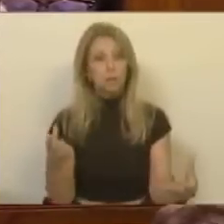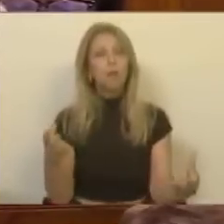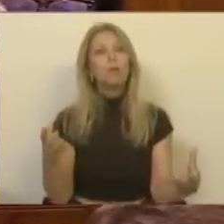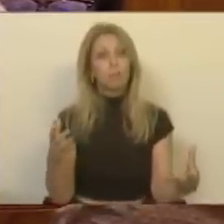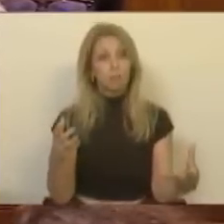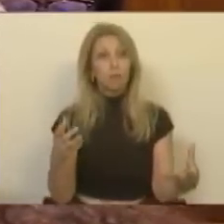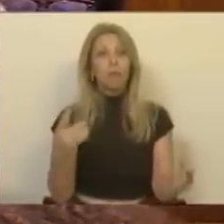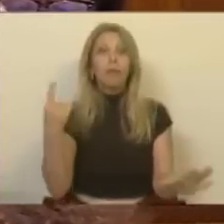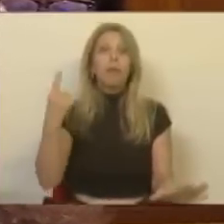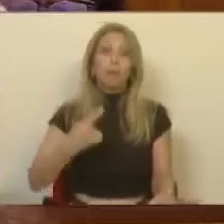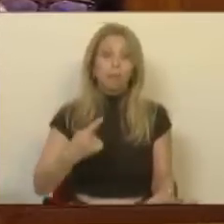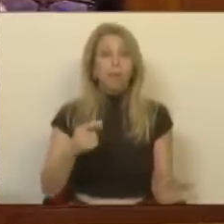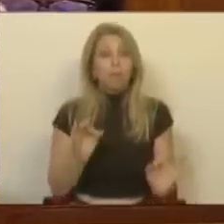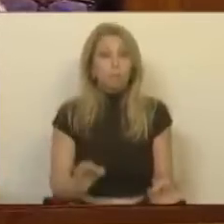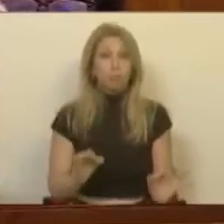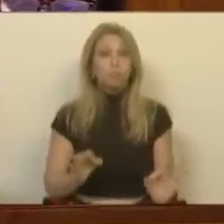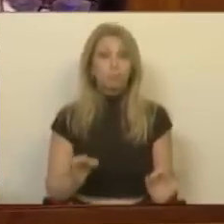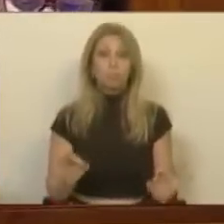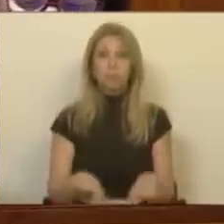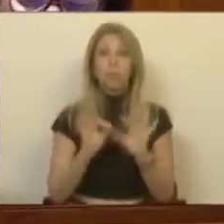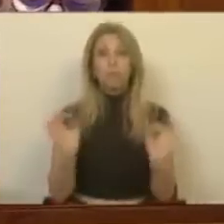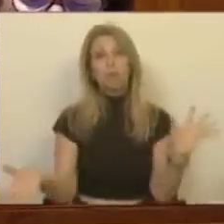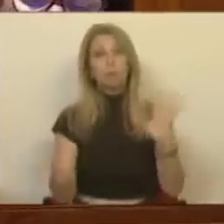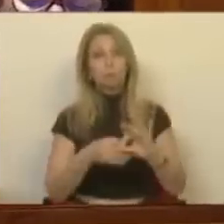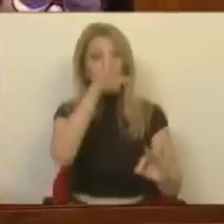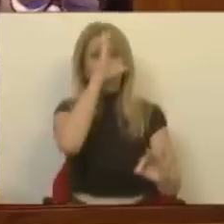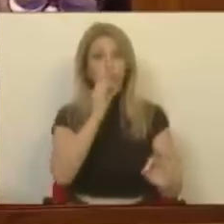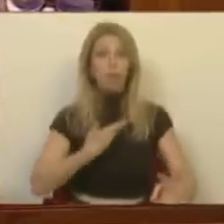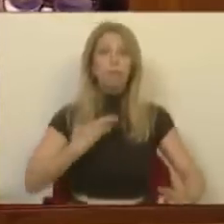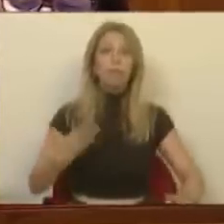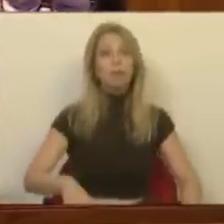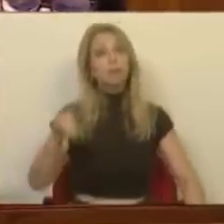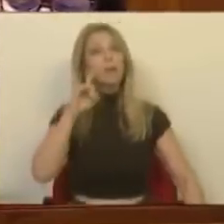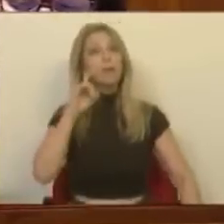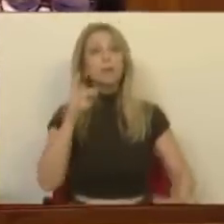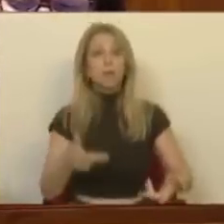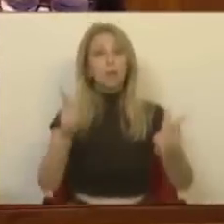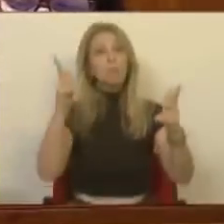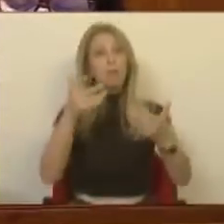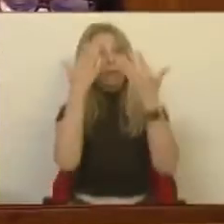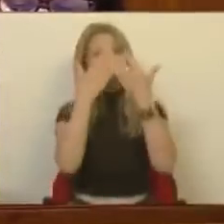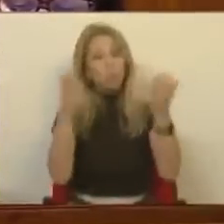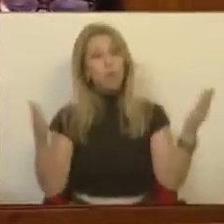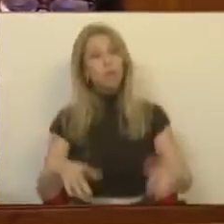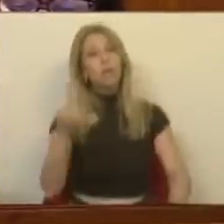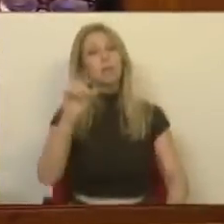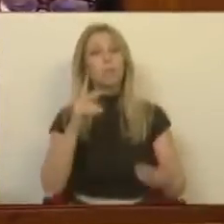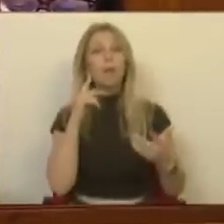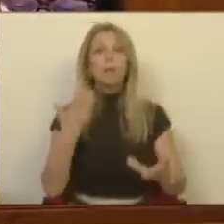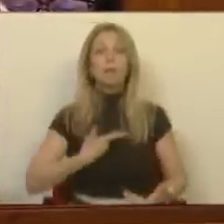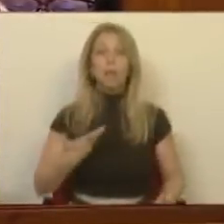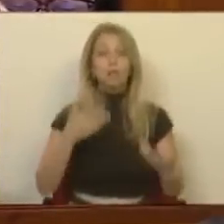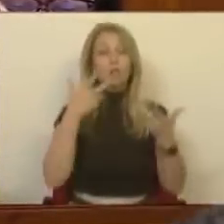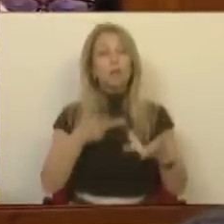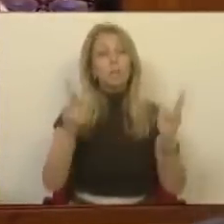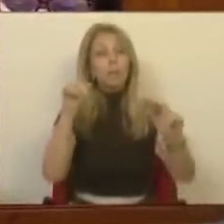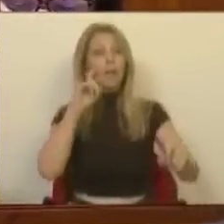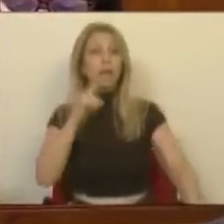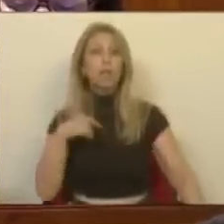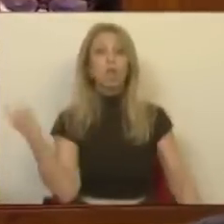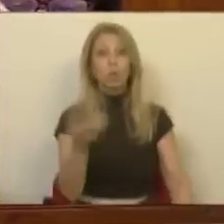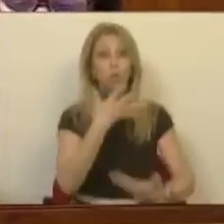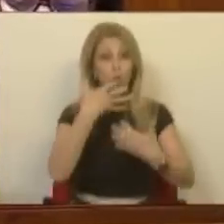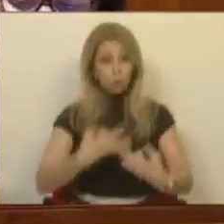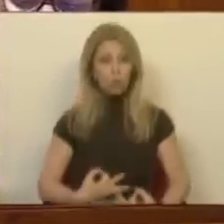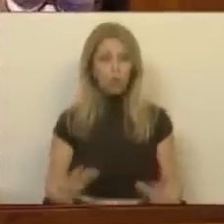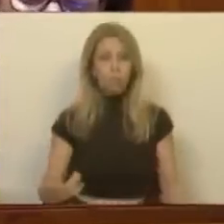sejam aquilo que devem ser no estado de direito os primeiros garantes democrática e dos direitos de liberdades e garantias de todas e